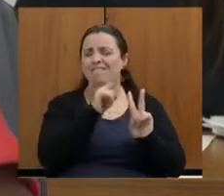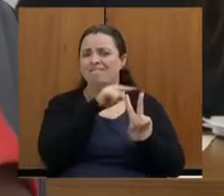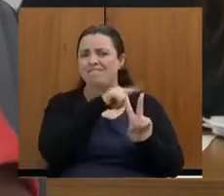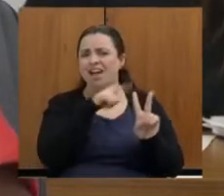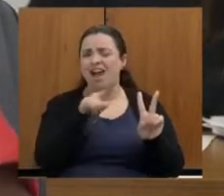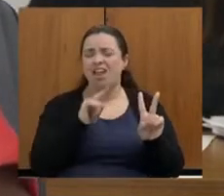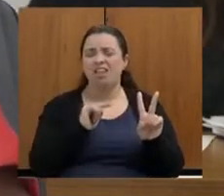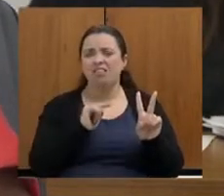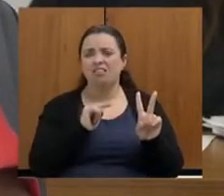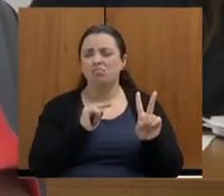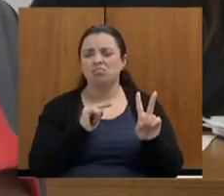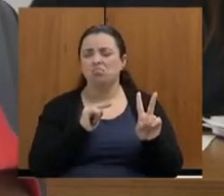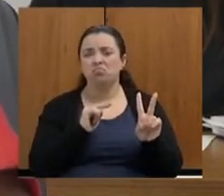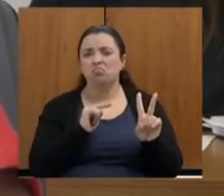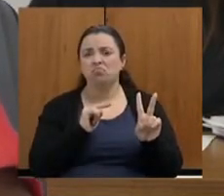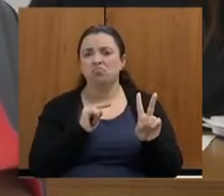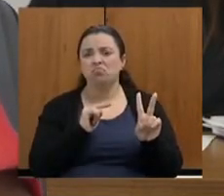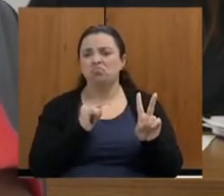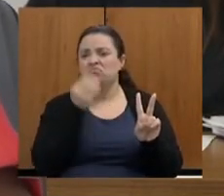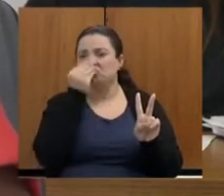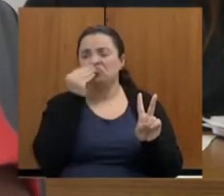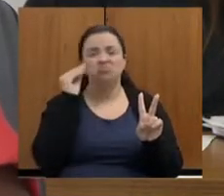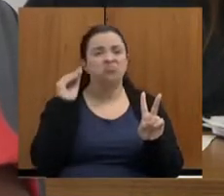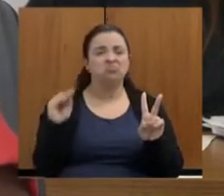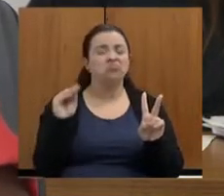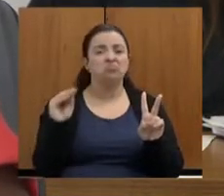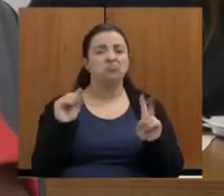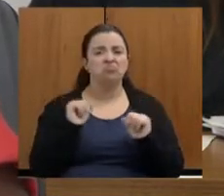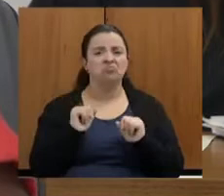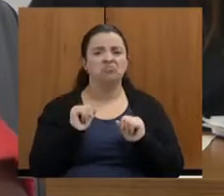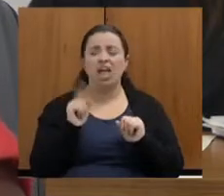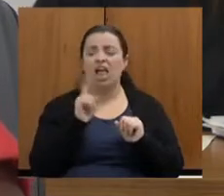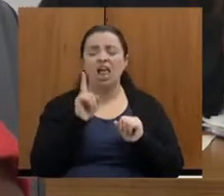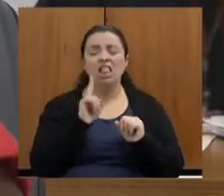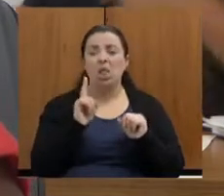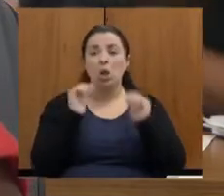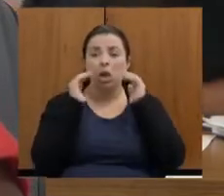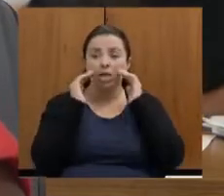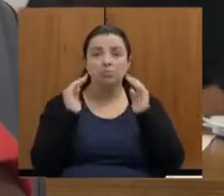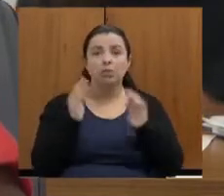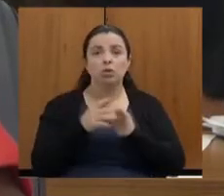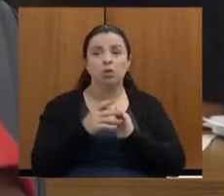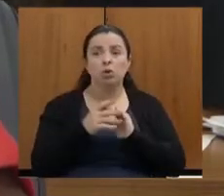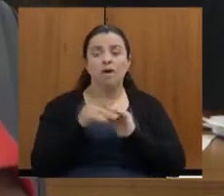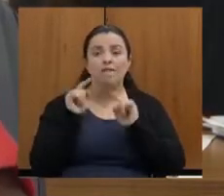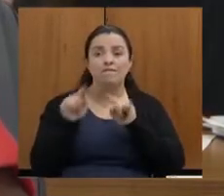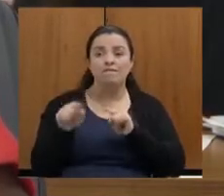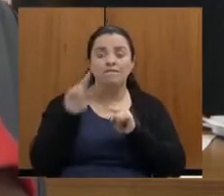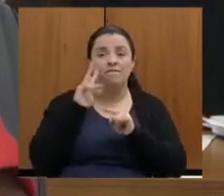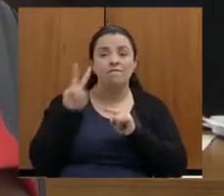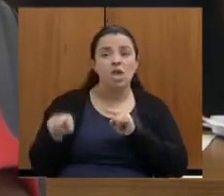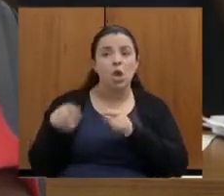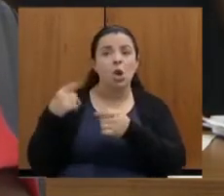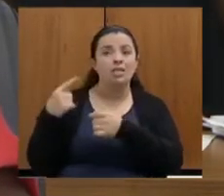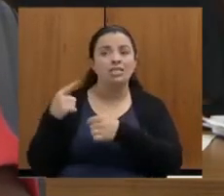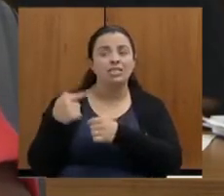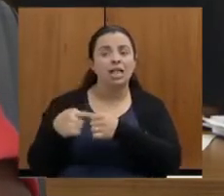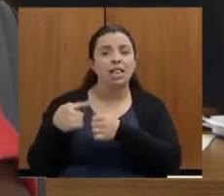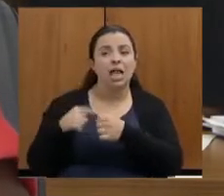esse dano esse abandono ela fez ela foi uma das ela só chegou em Valadares com